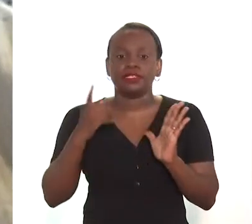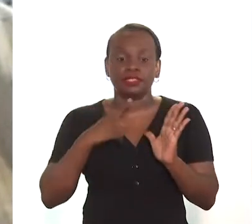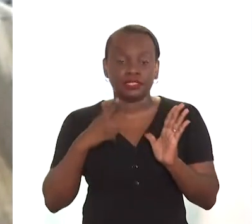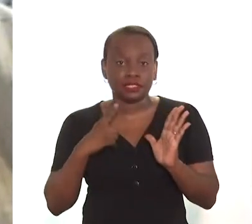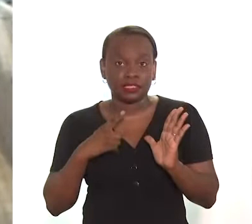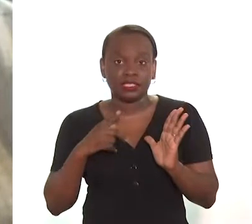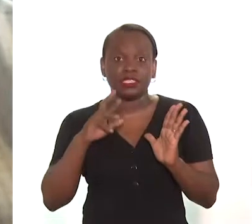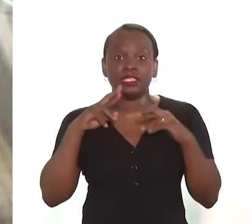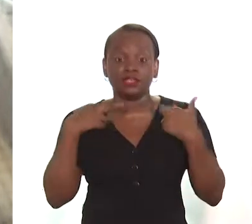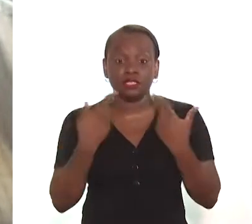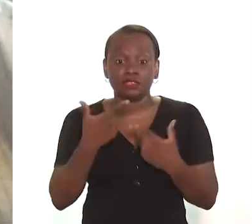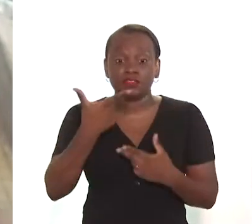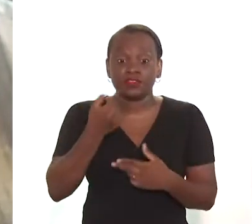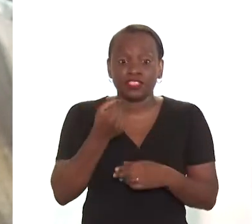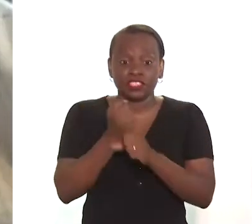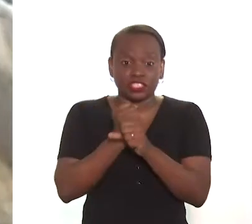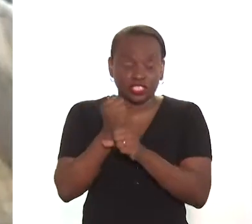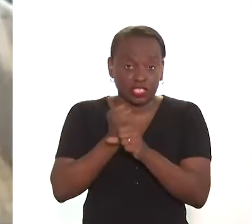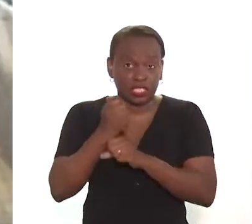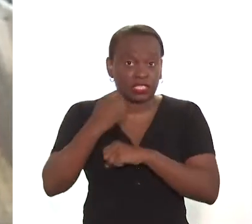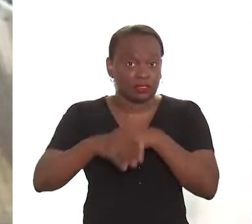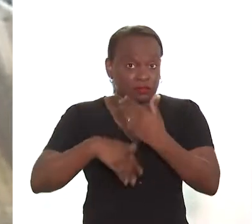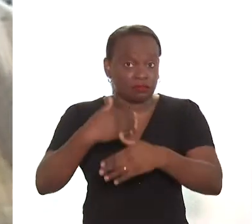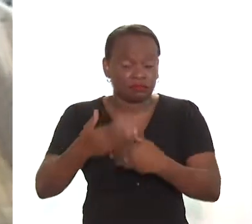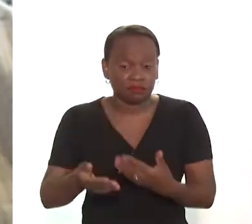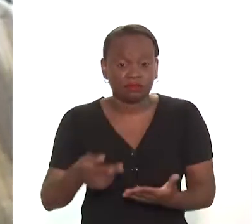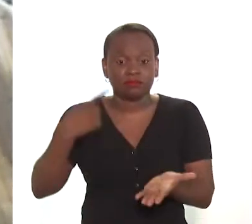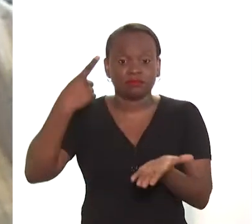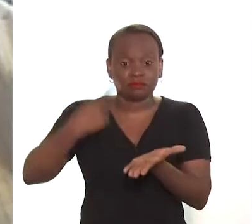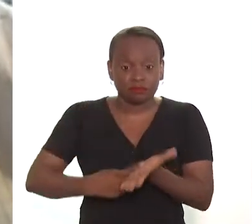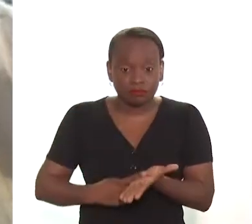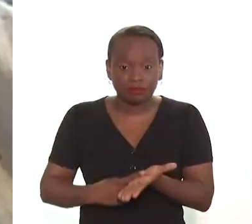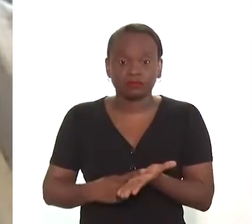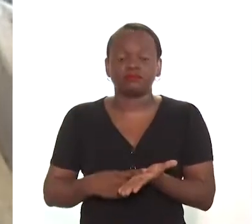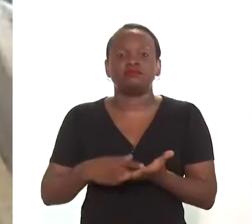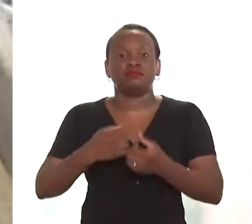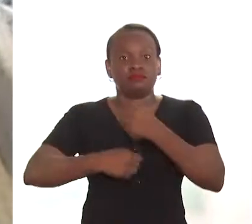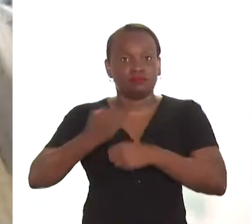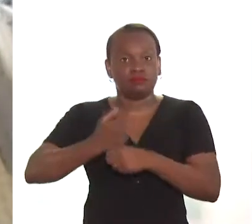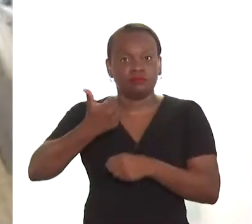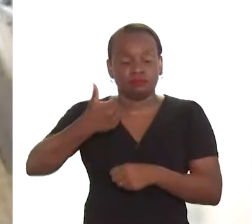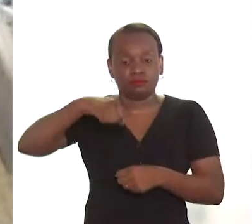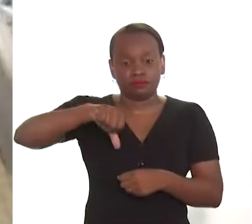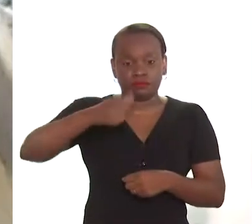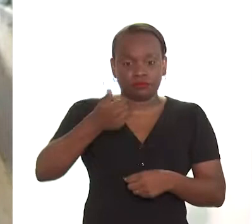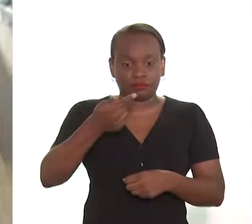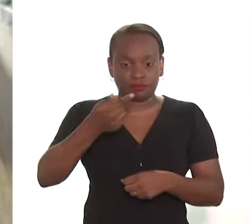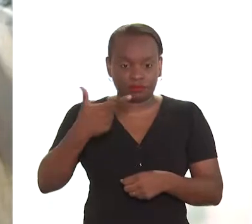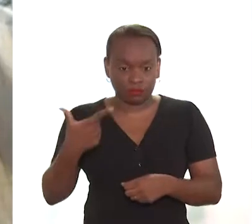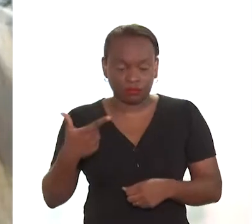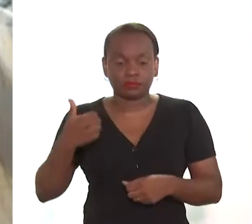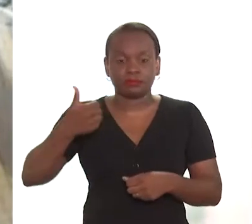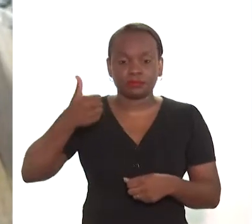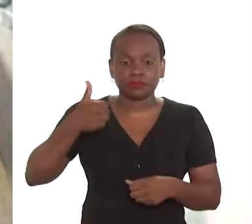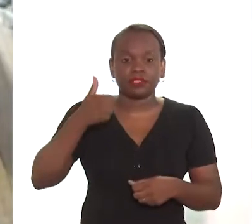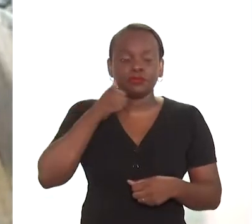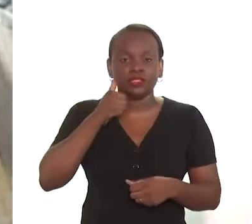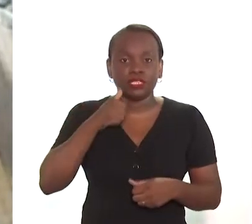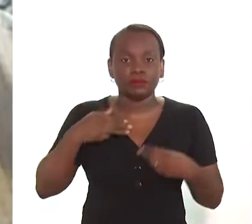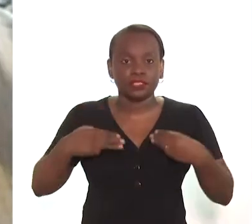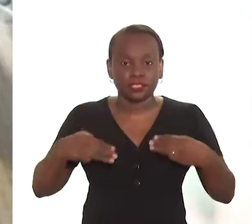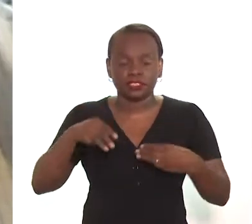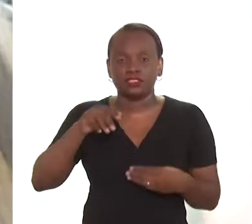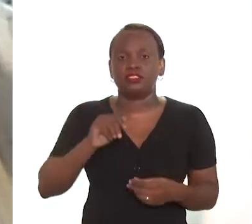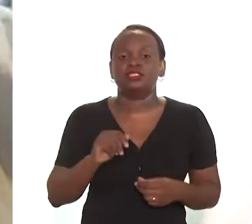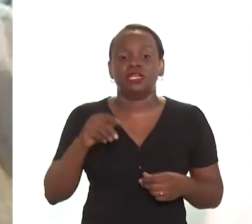a reunião 20 anos depois, combinada em 72 pela primeira-ministra